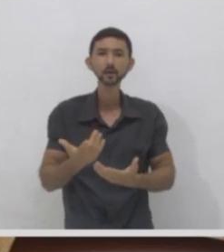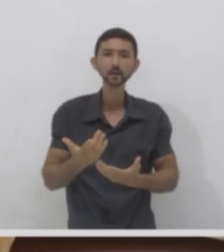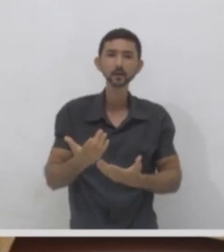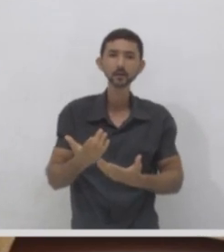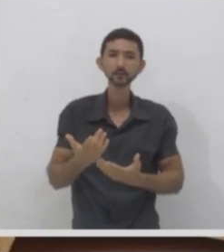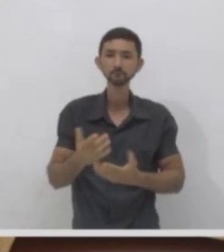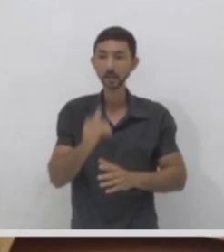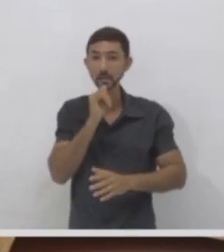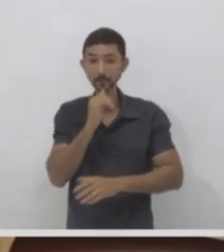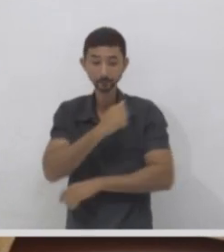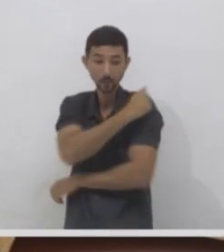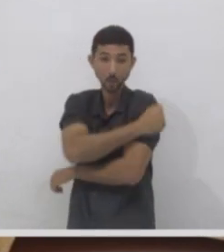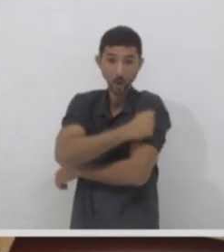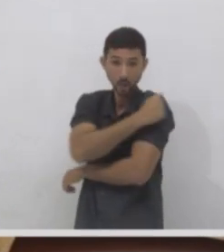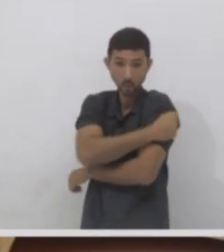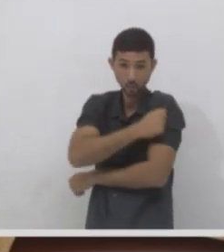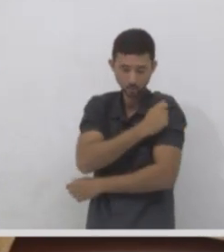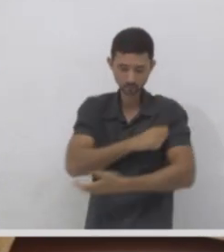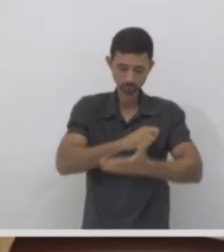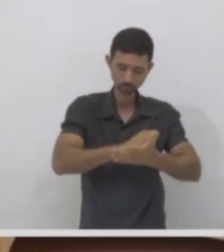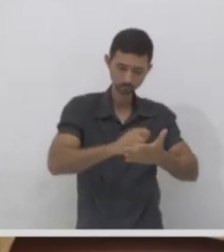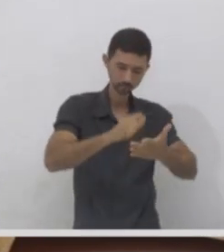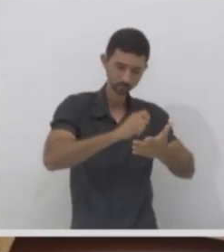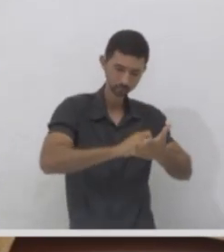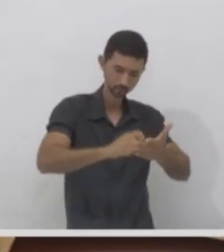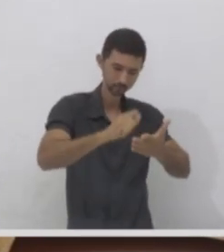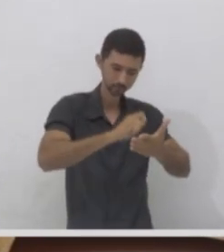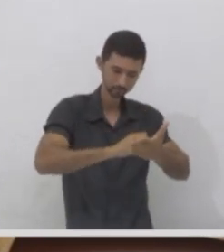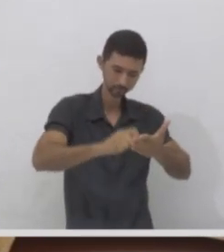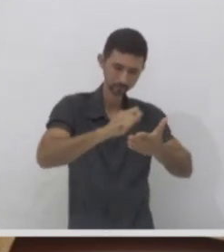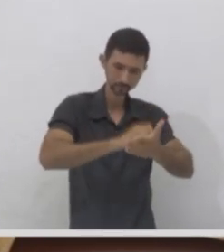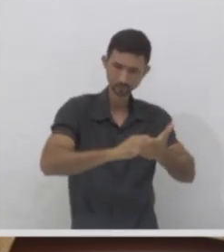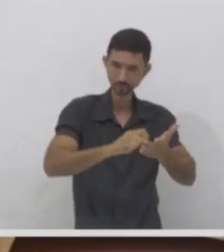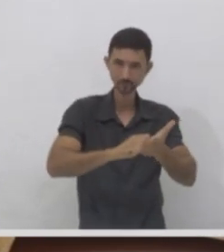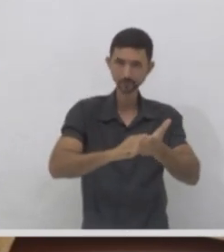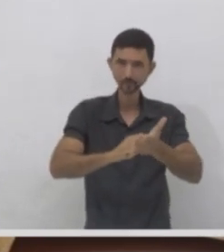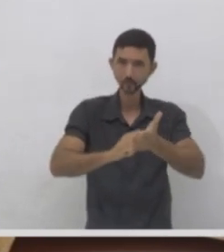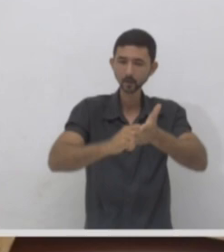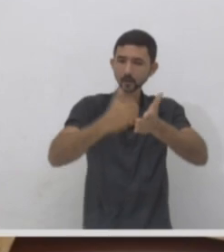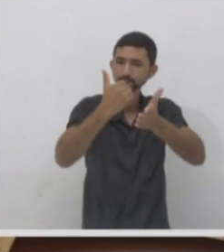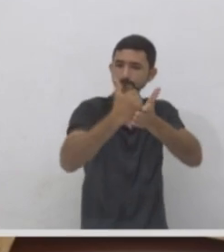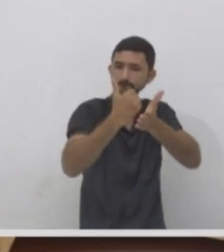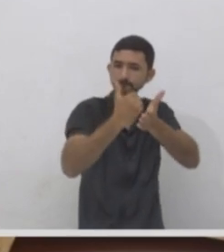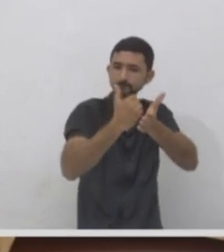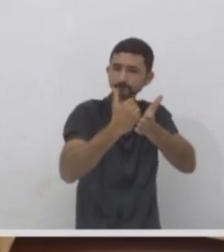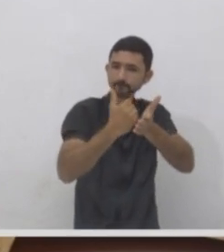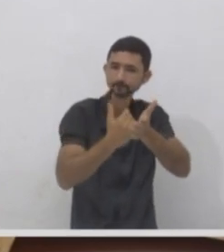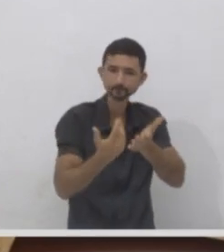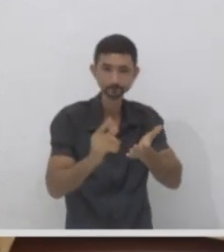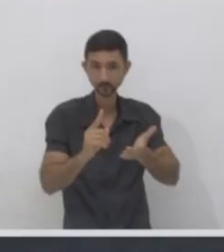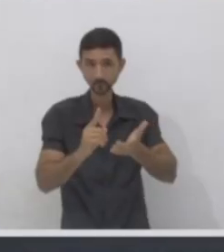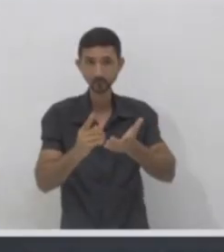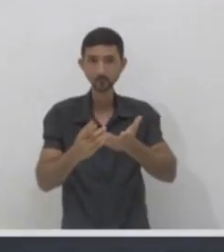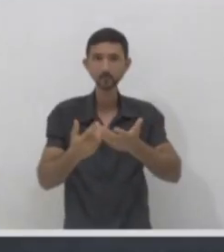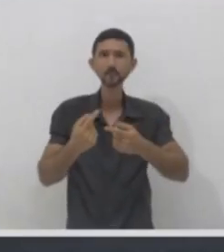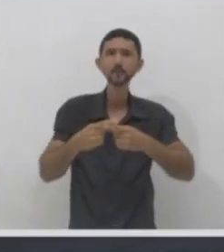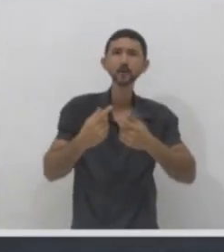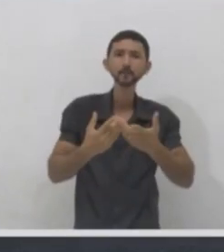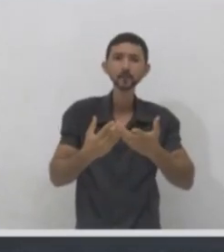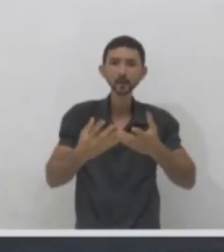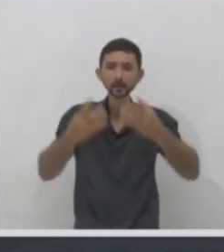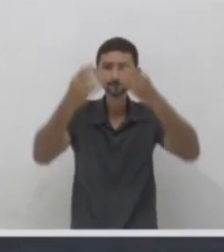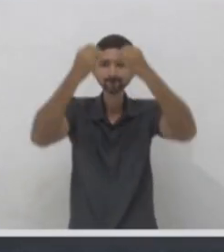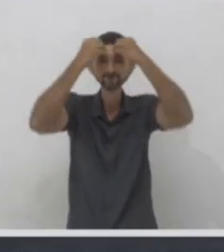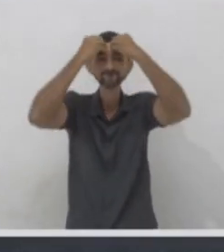o aluno escreve a história e ele não quer detalhar muito. Por quê? Porque a história está na